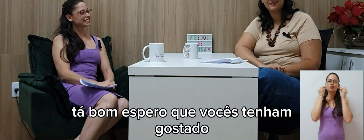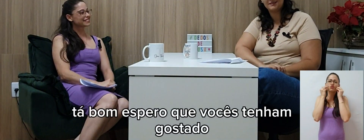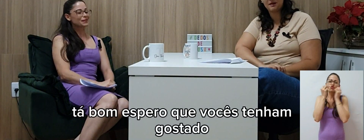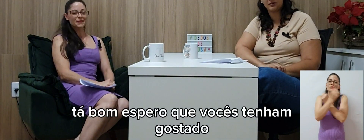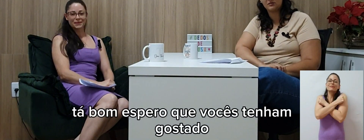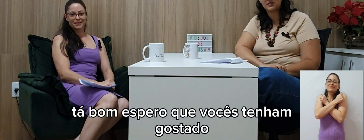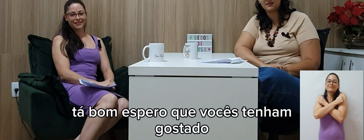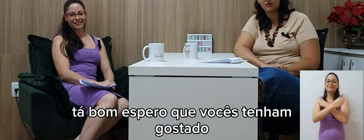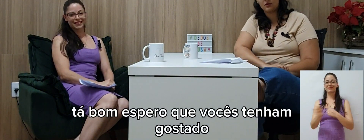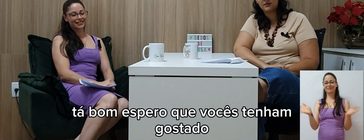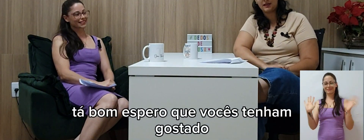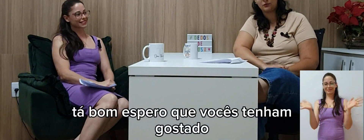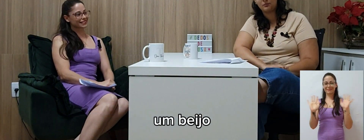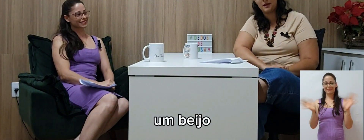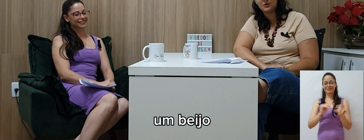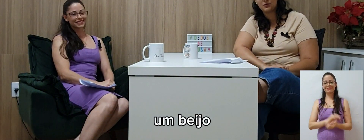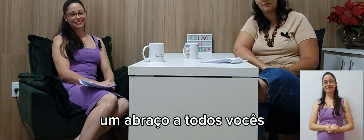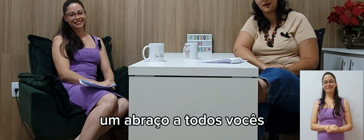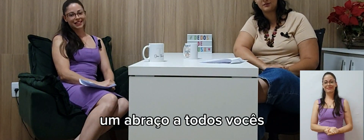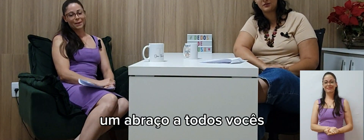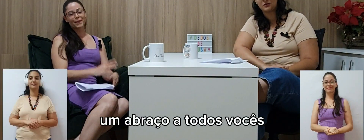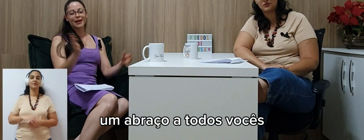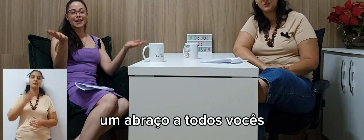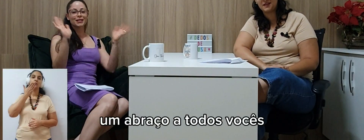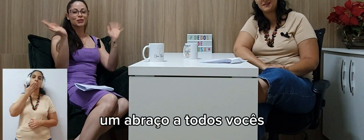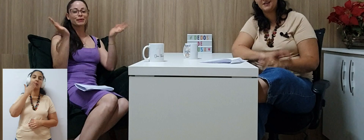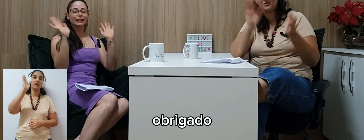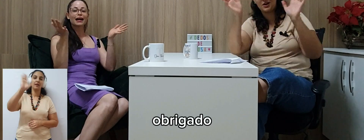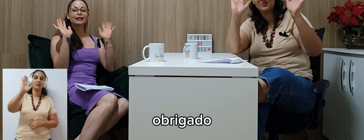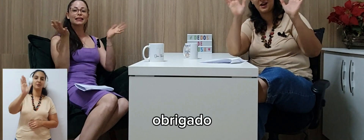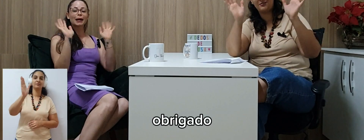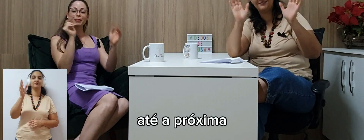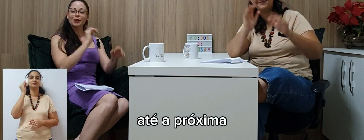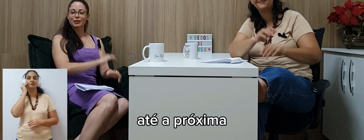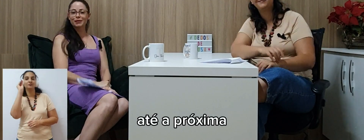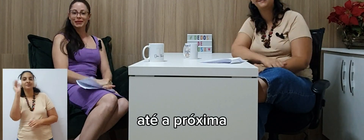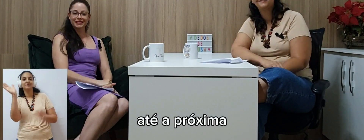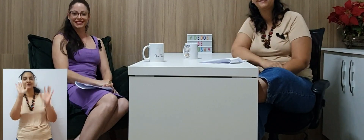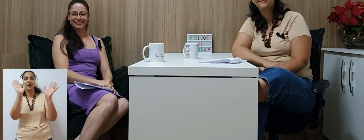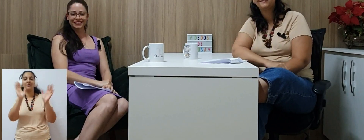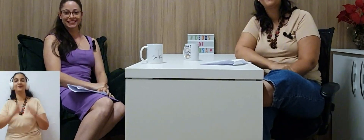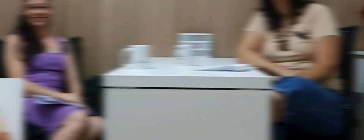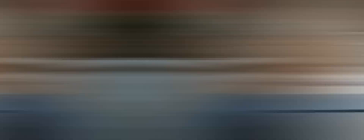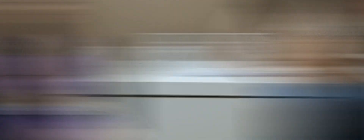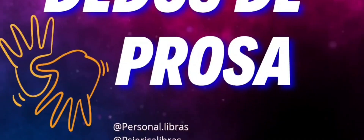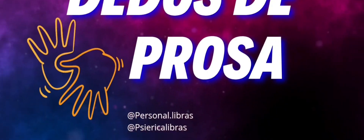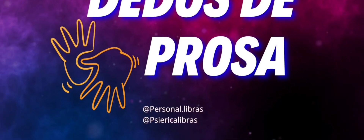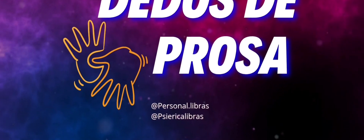bom? Espero que vocês tenham gostado. Um beijo, um abraço a todos vocês. Beijo, obrigada, até a próxima.